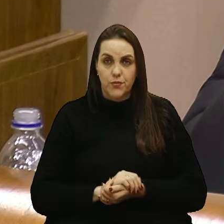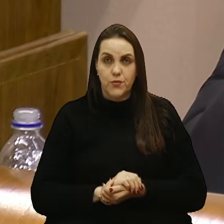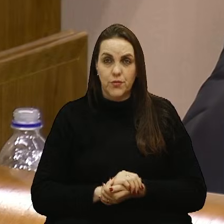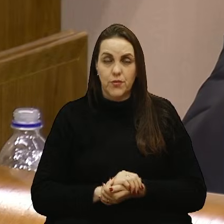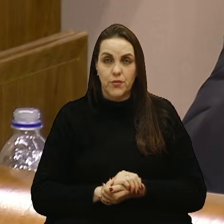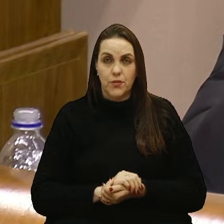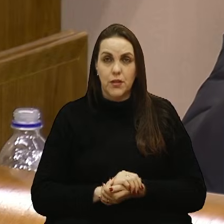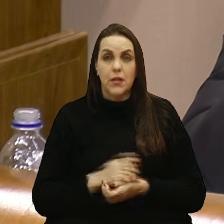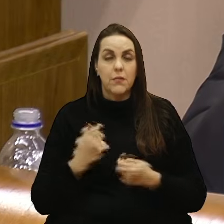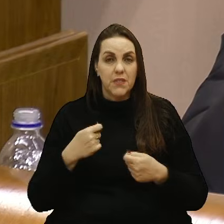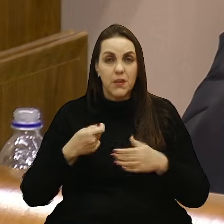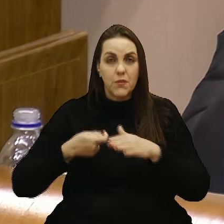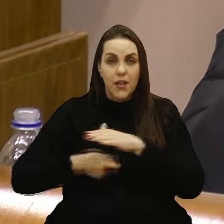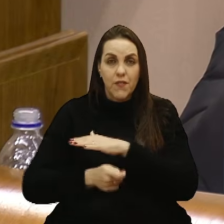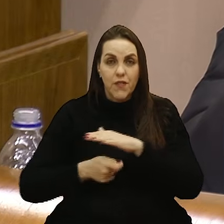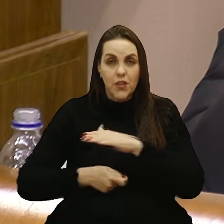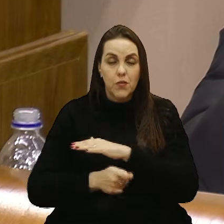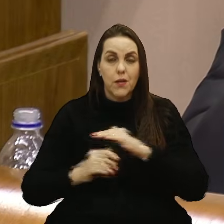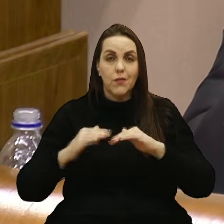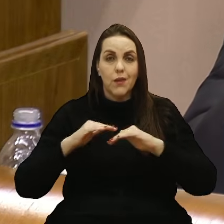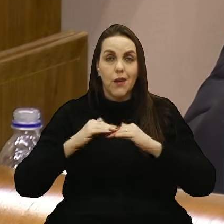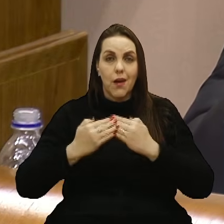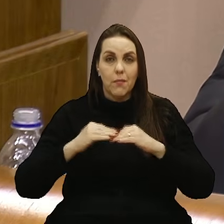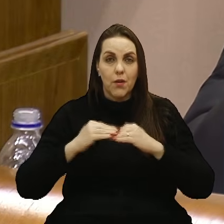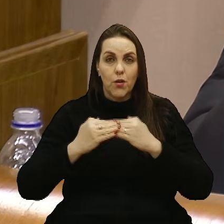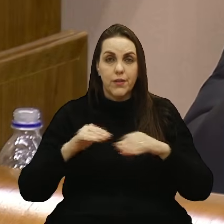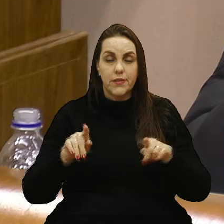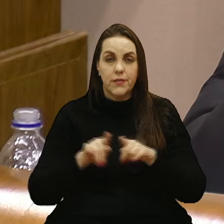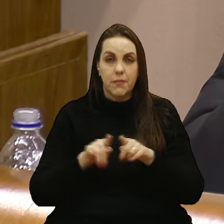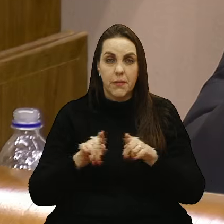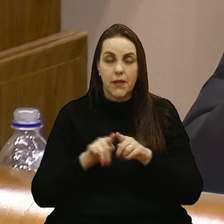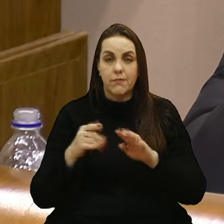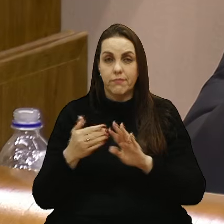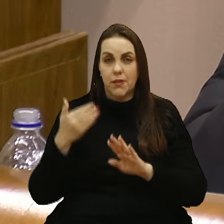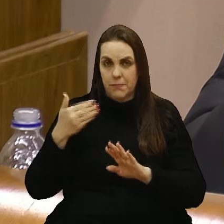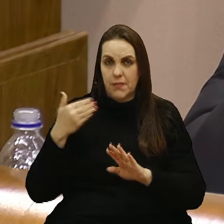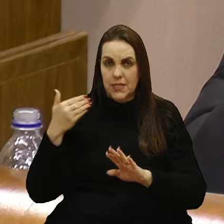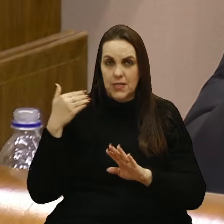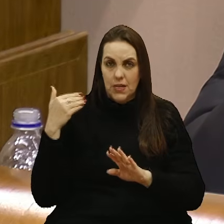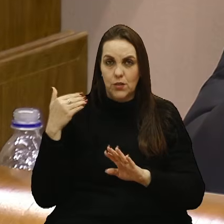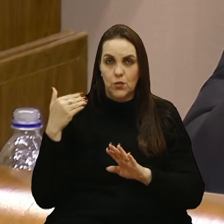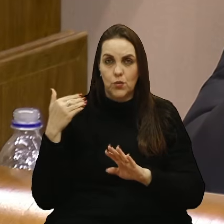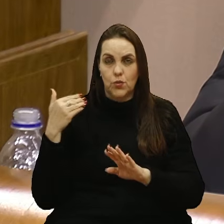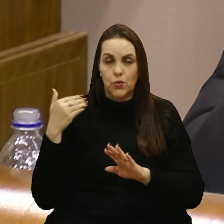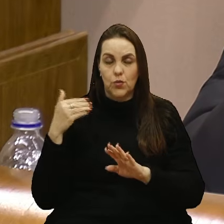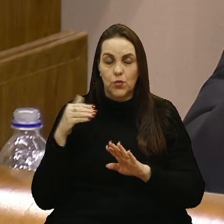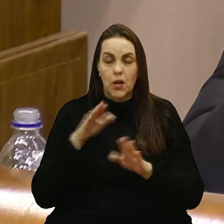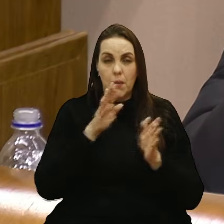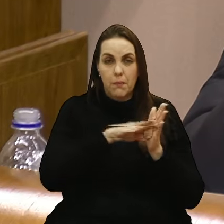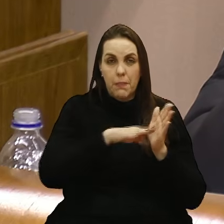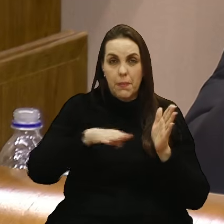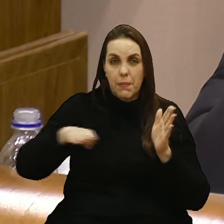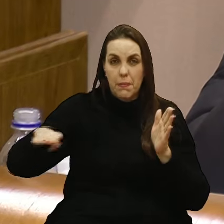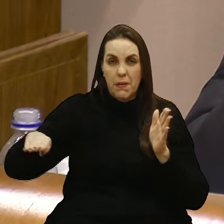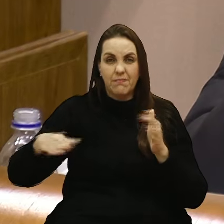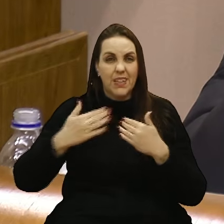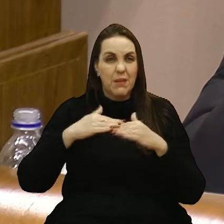Fizemos investimento em caminhões que, na época, a frota estava bastante